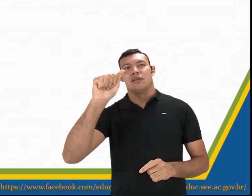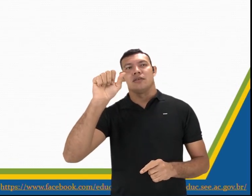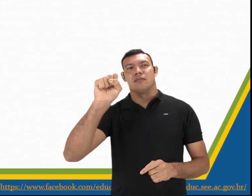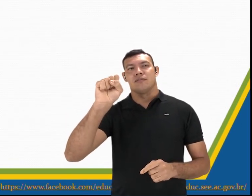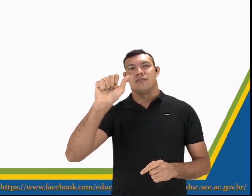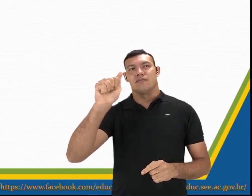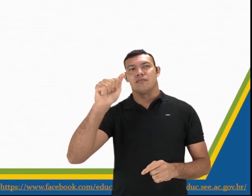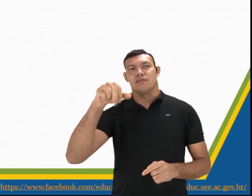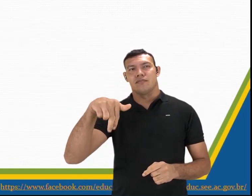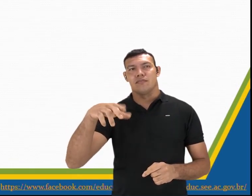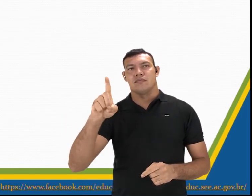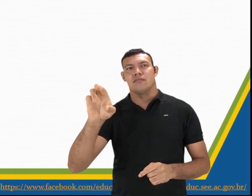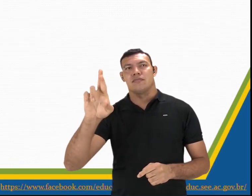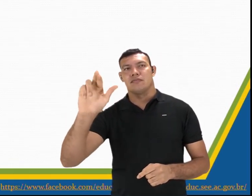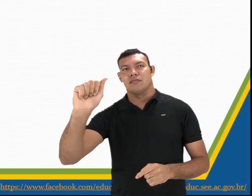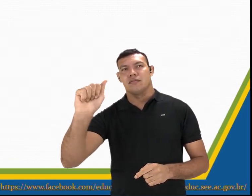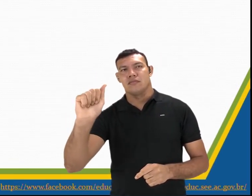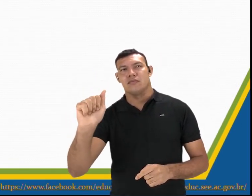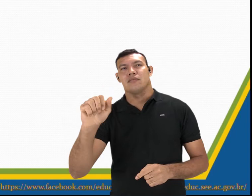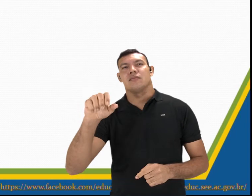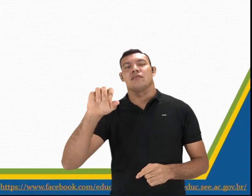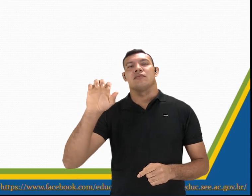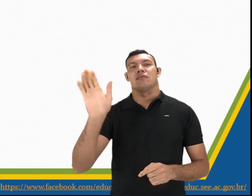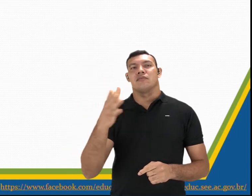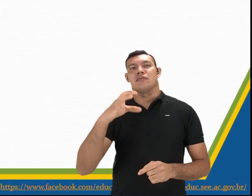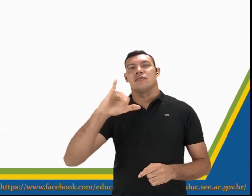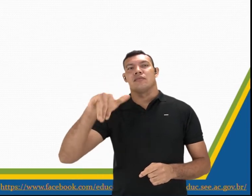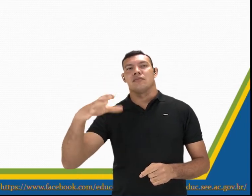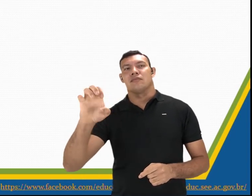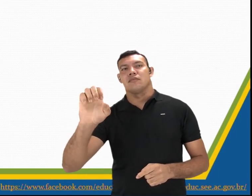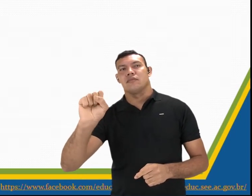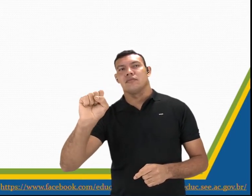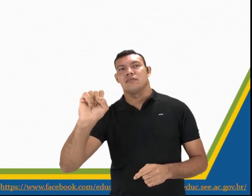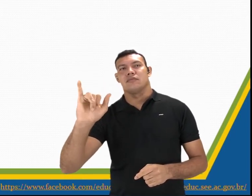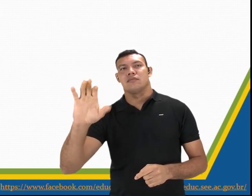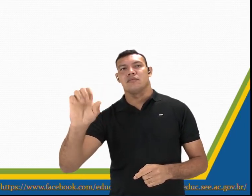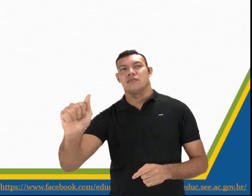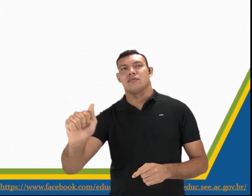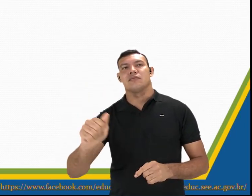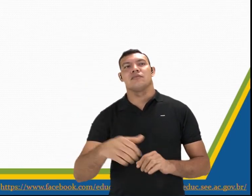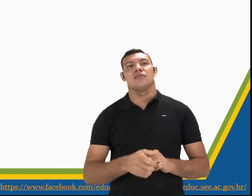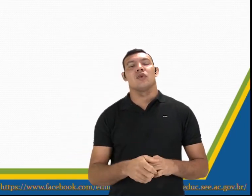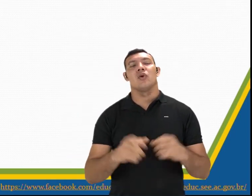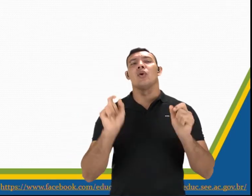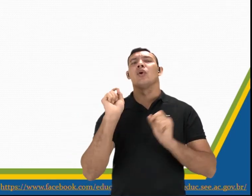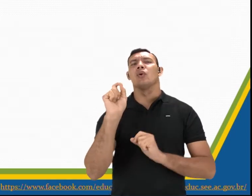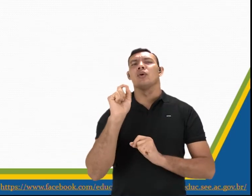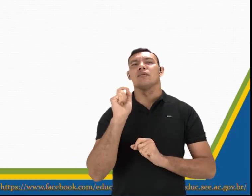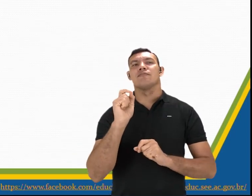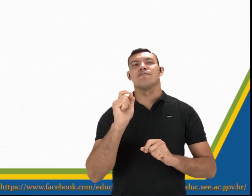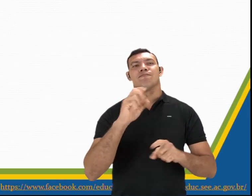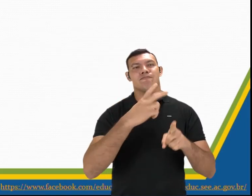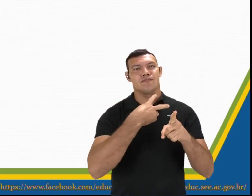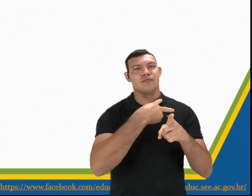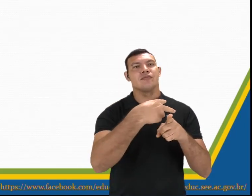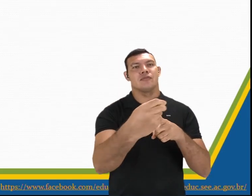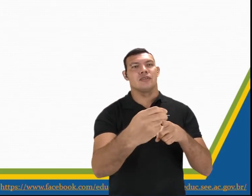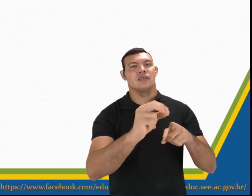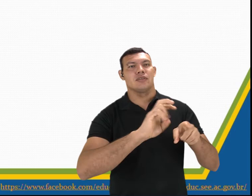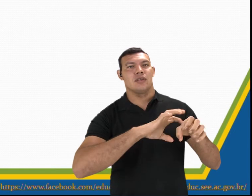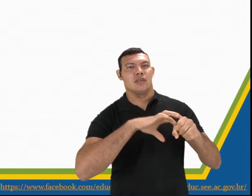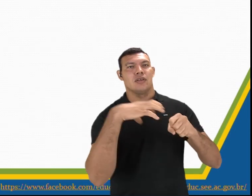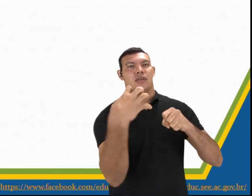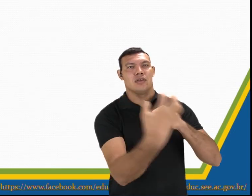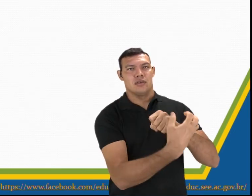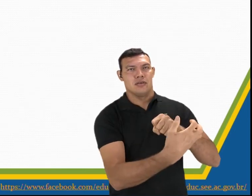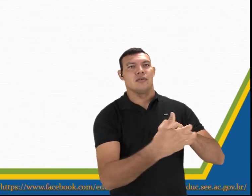os dois exemplos que nós utilizamos. O que? As duas comemoraram a cura. Onde?